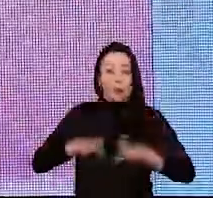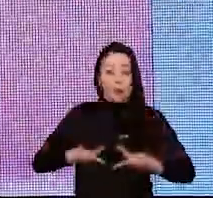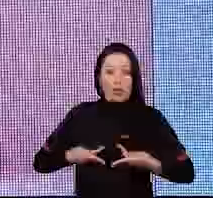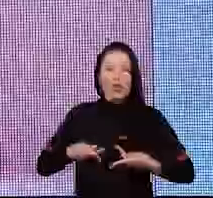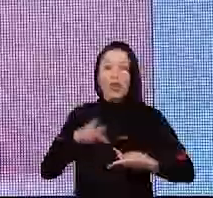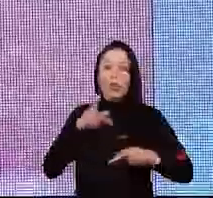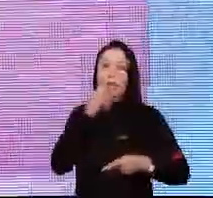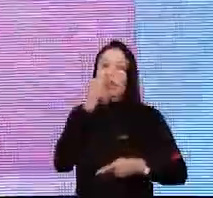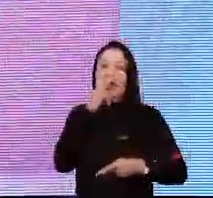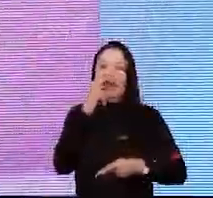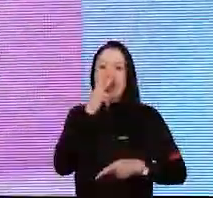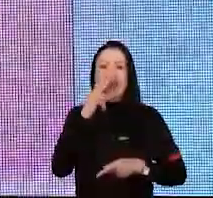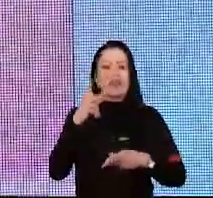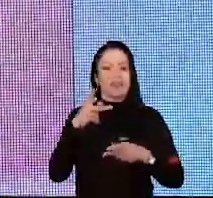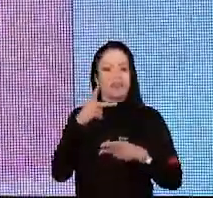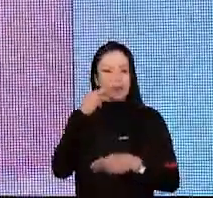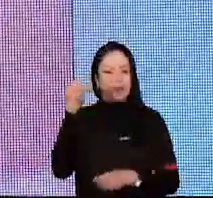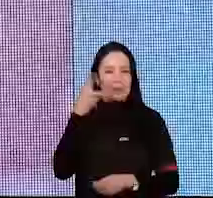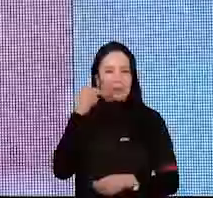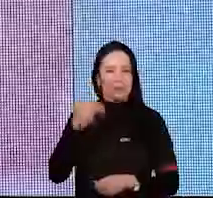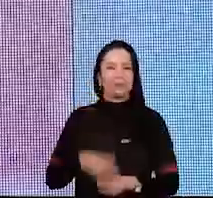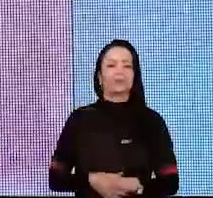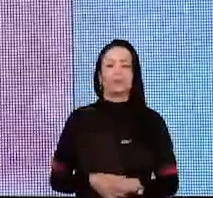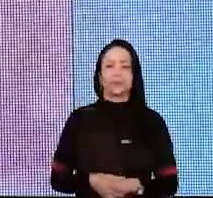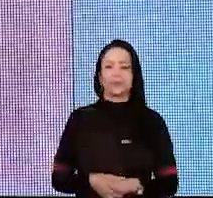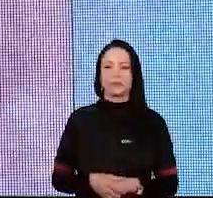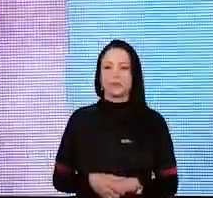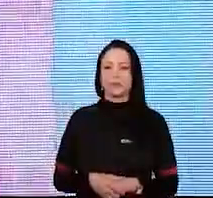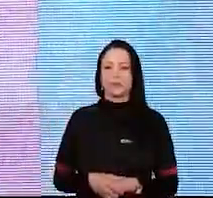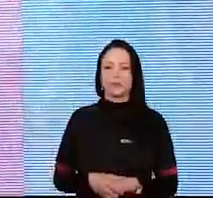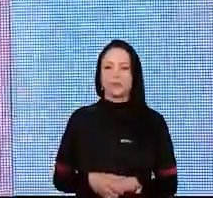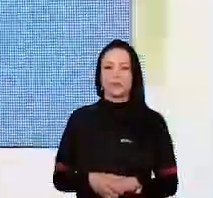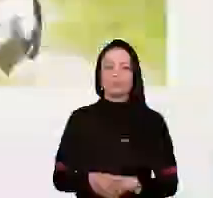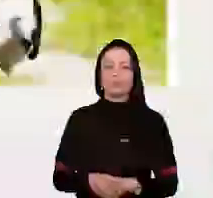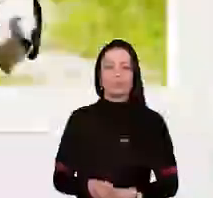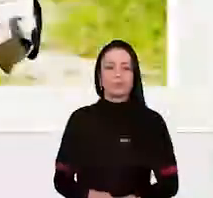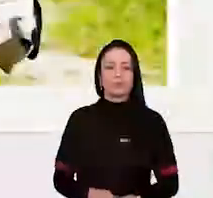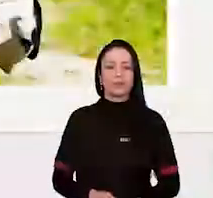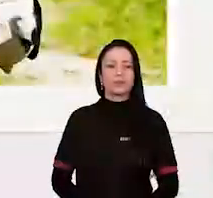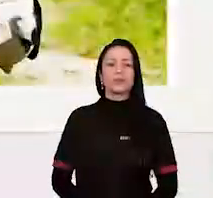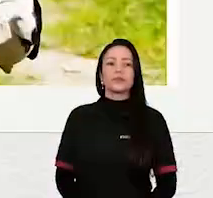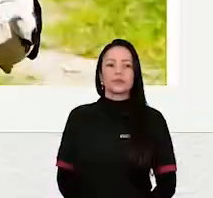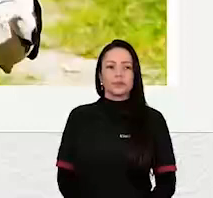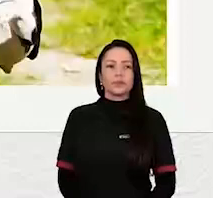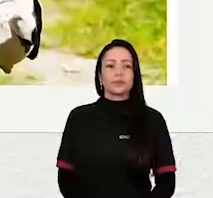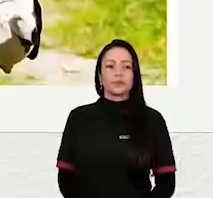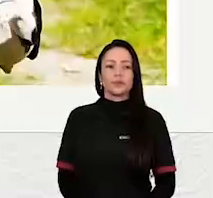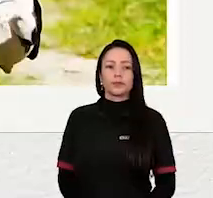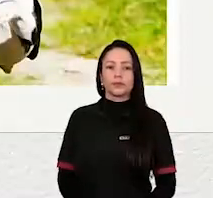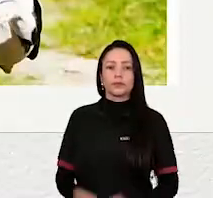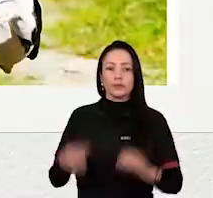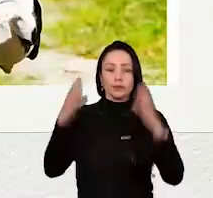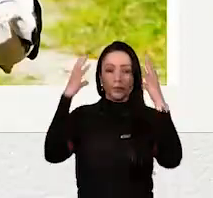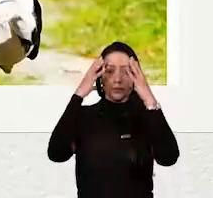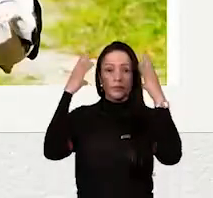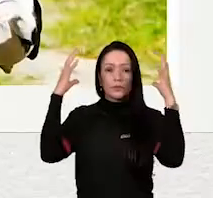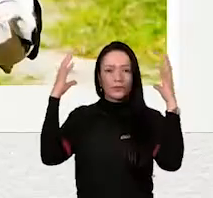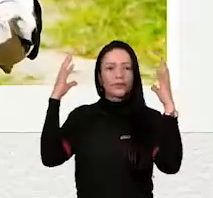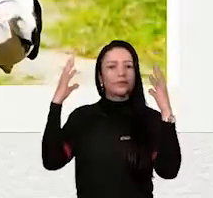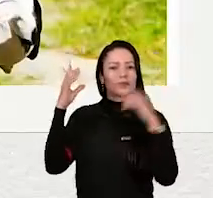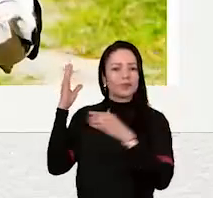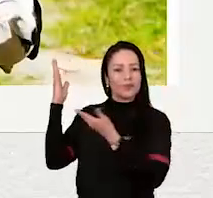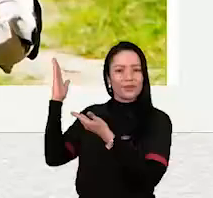otite ascendente. Perfeito. Né? Então, os crânios desses caras, né?